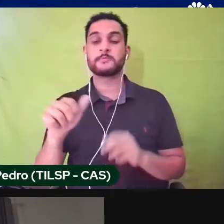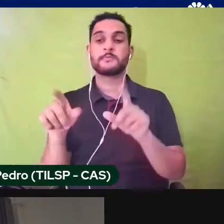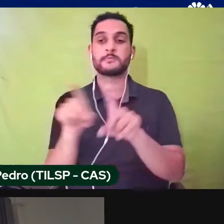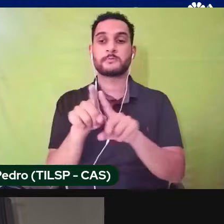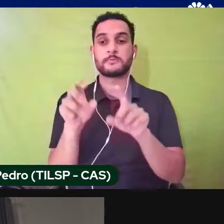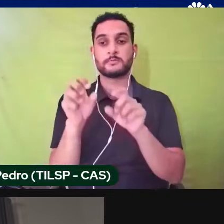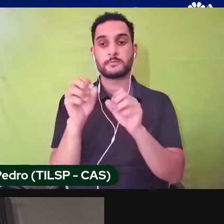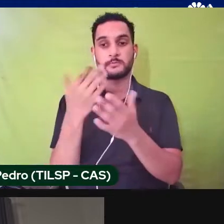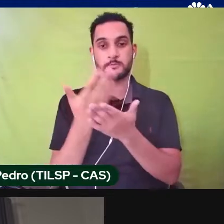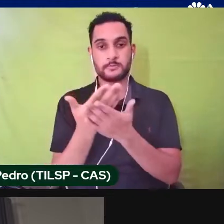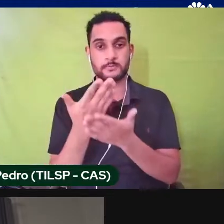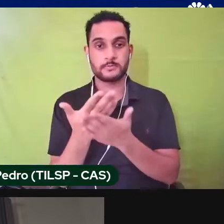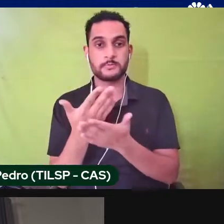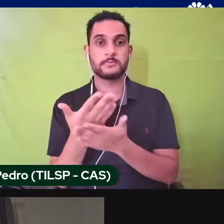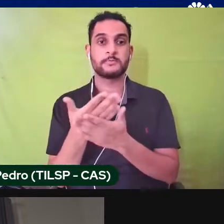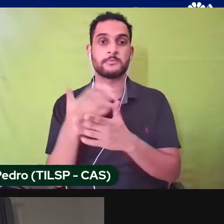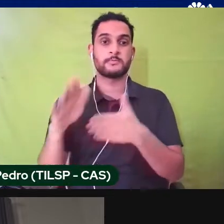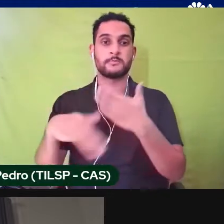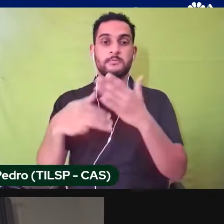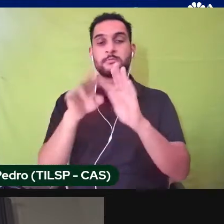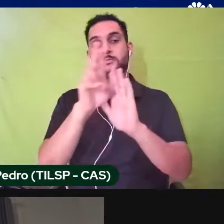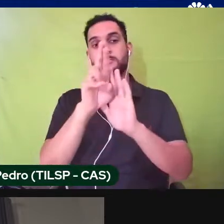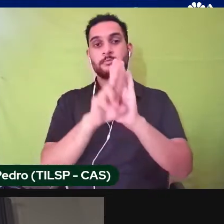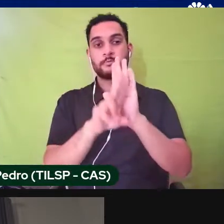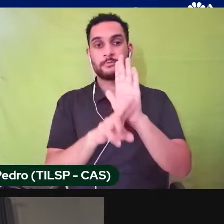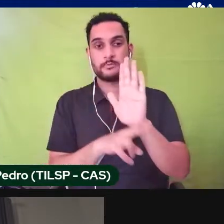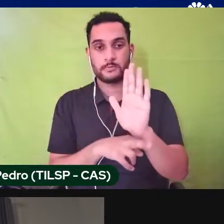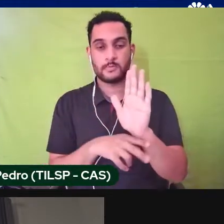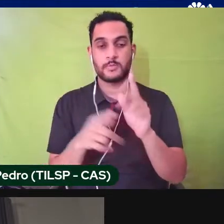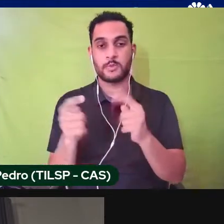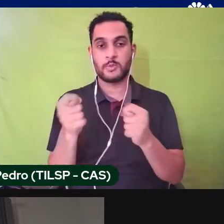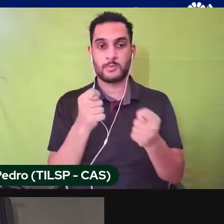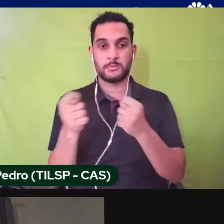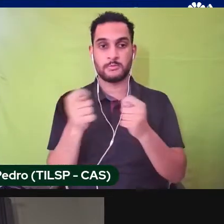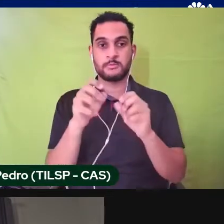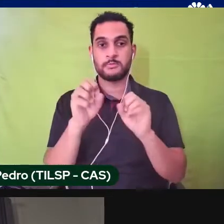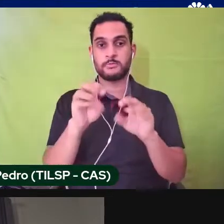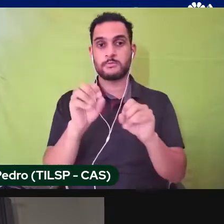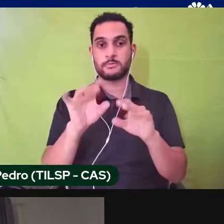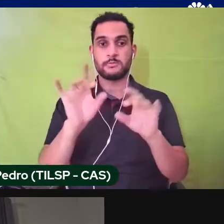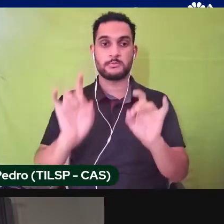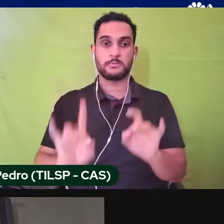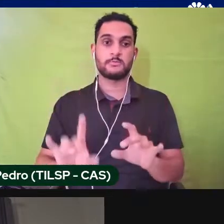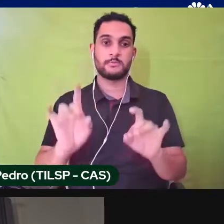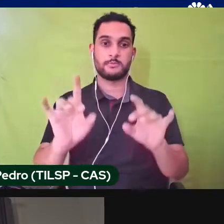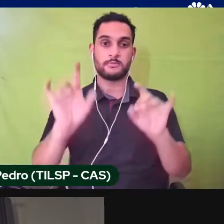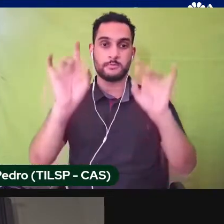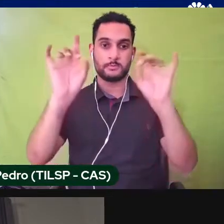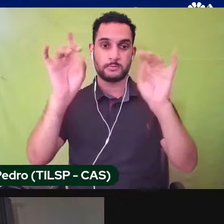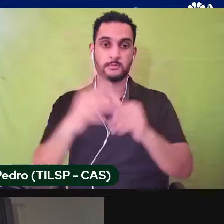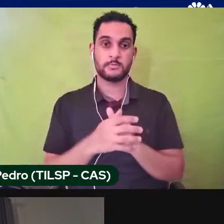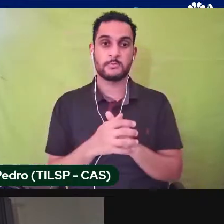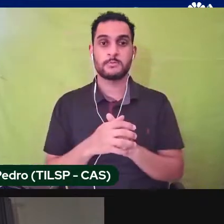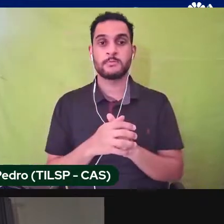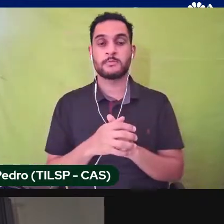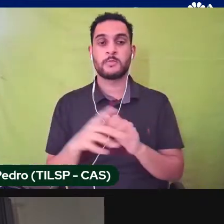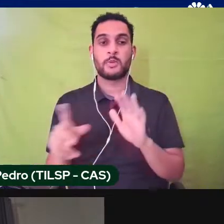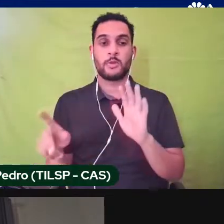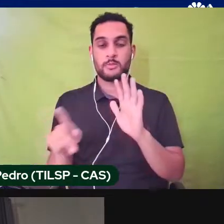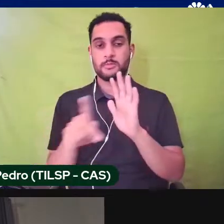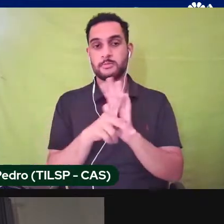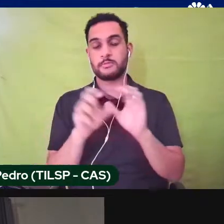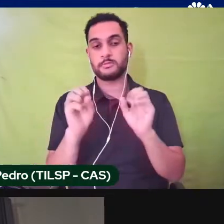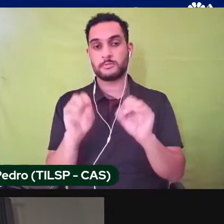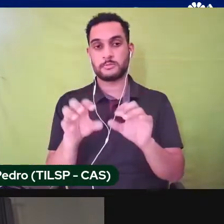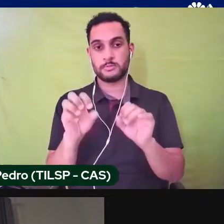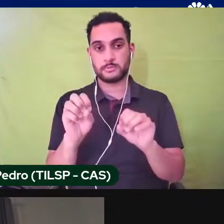e Proposição de Normas de Regulação da Educação Especial, portaria do Conselho Estadual de Educação